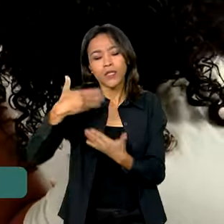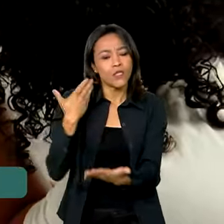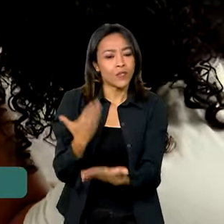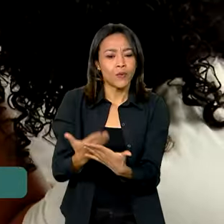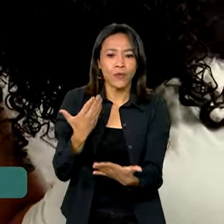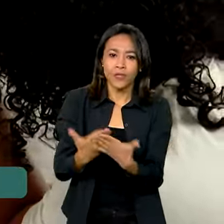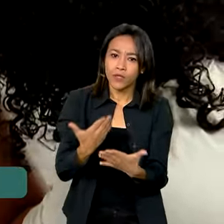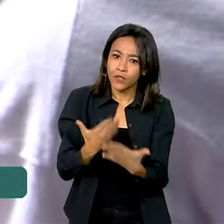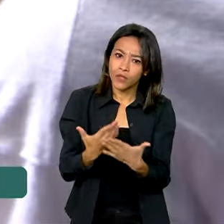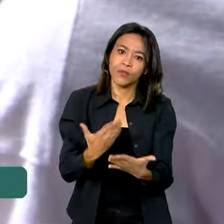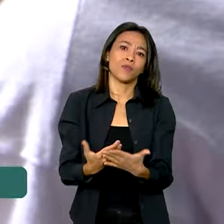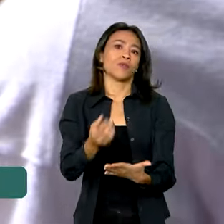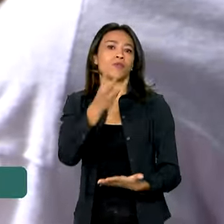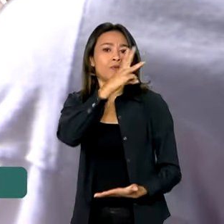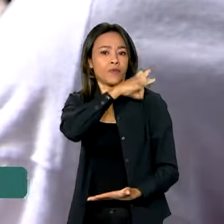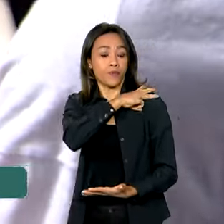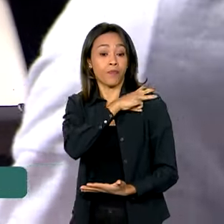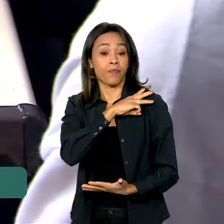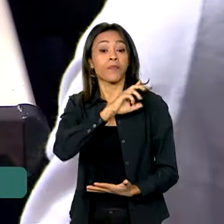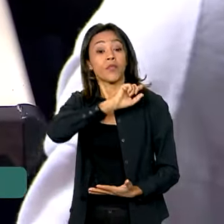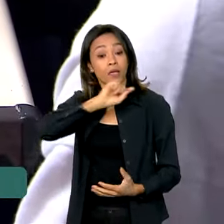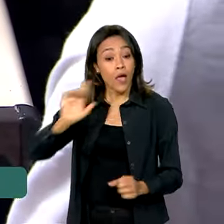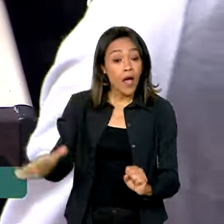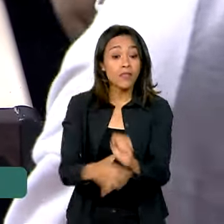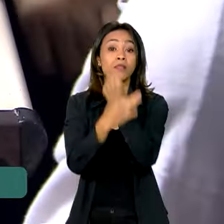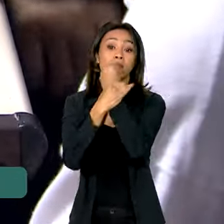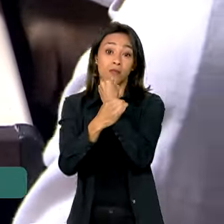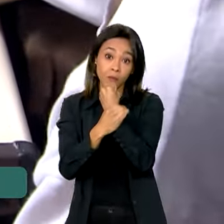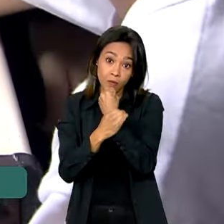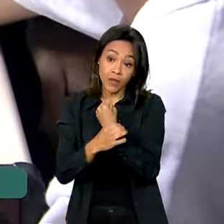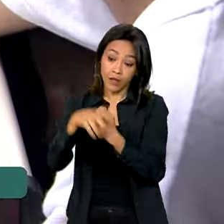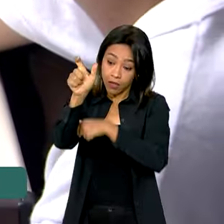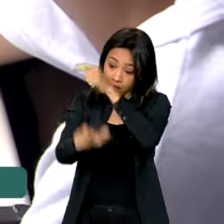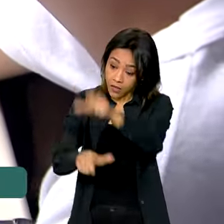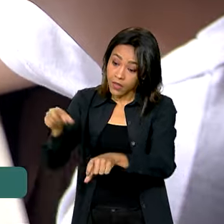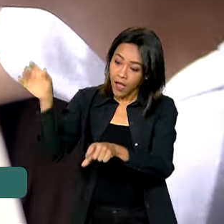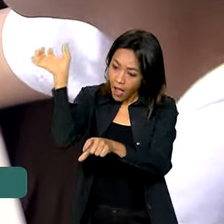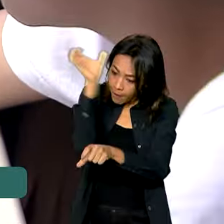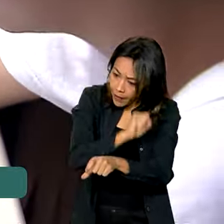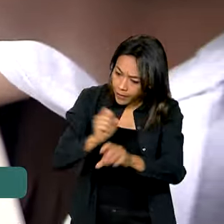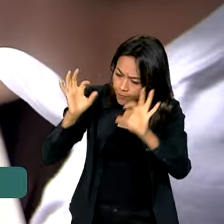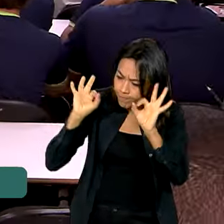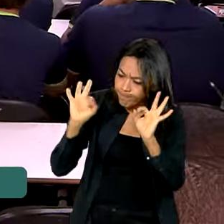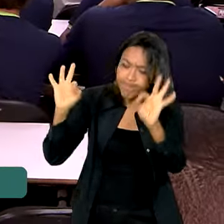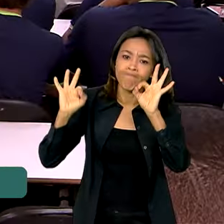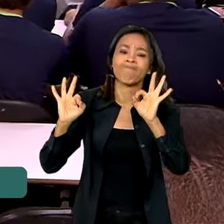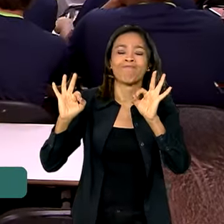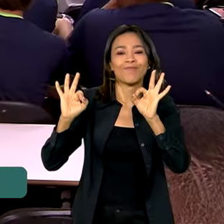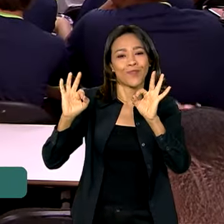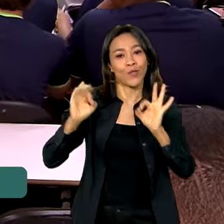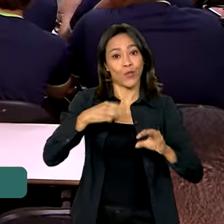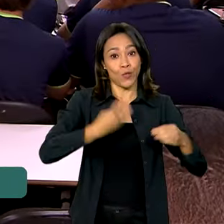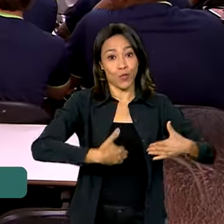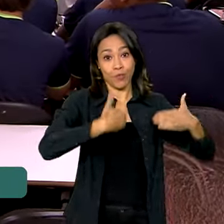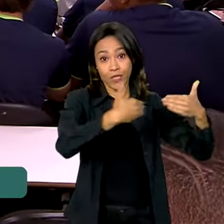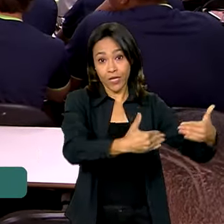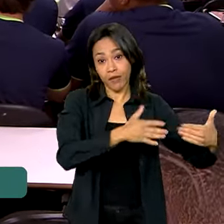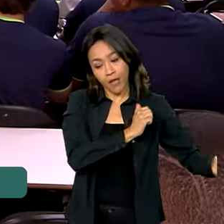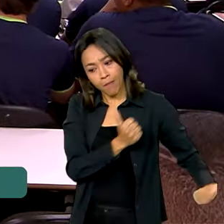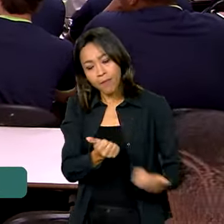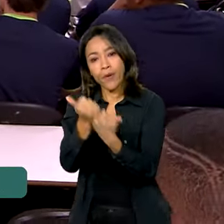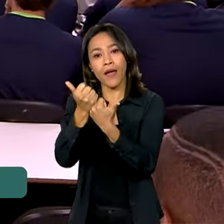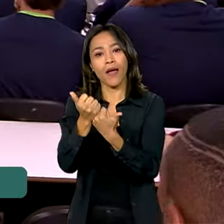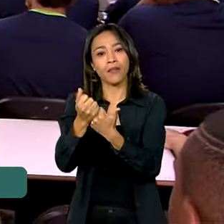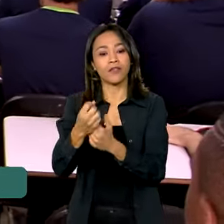etapa de ensino e para garantir que os estudantes aprendam mais o ministério tem apoiado a criação